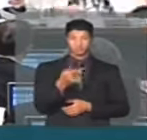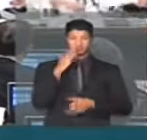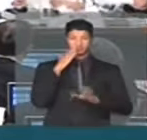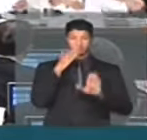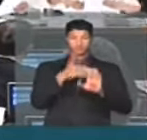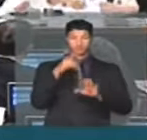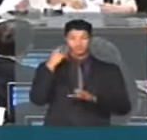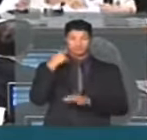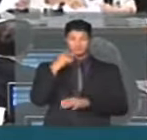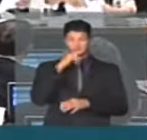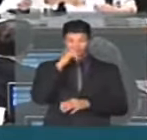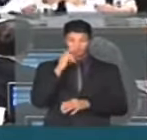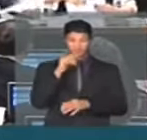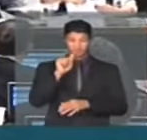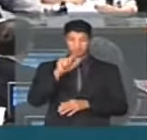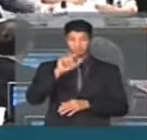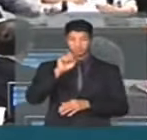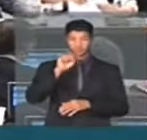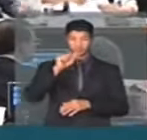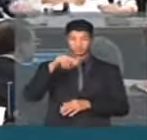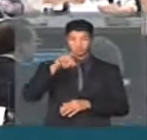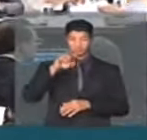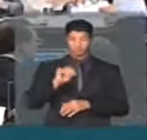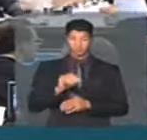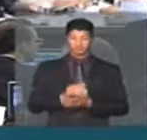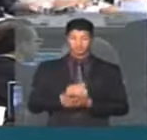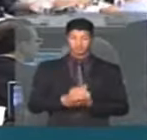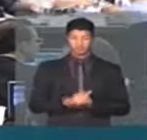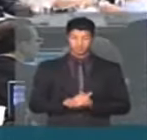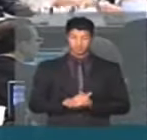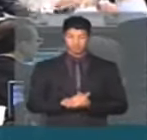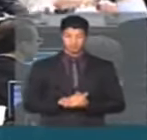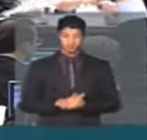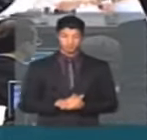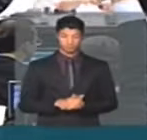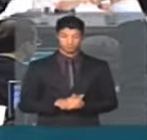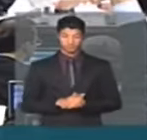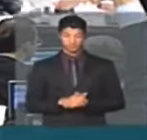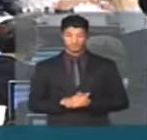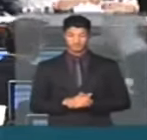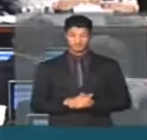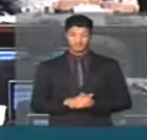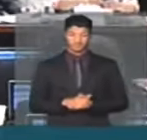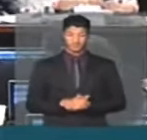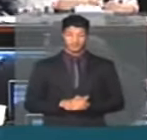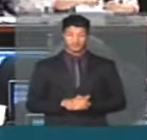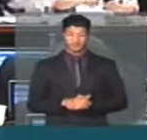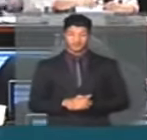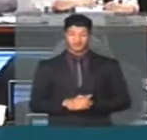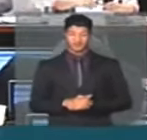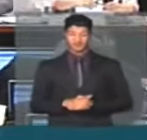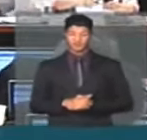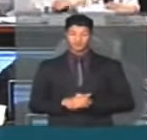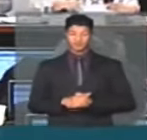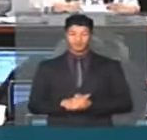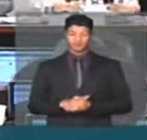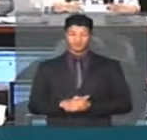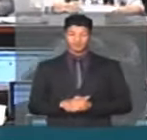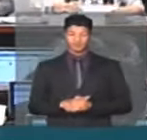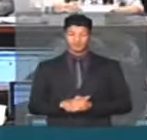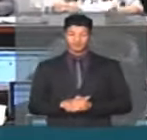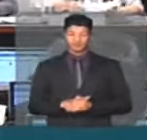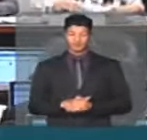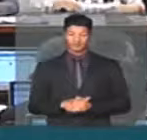Para falar a favor, o deputado Alessandro Molon. Para falar contra. Obrigado, presidente. Quero falar contra, presidente. Já tem inscrição para falar contra. Quanto era o